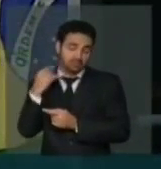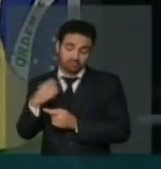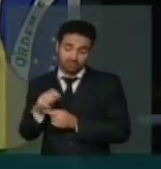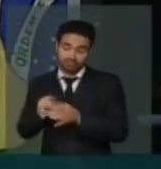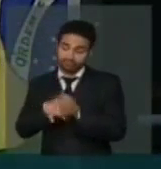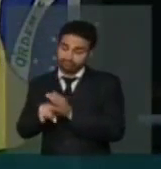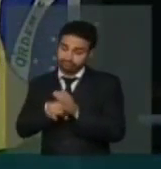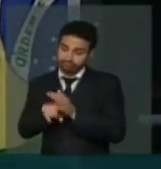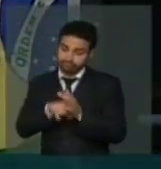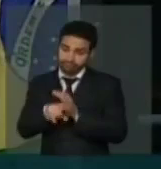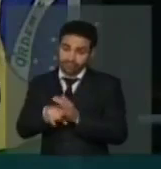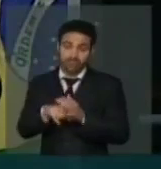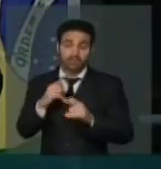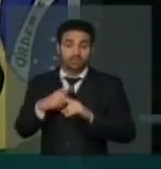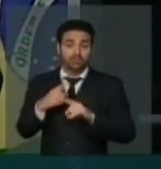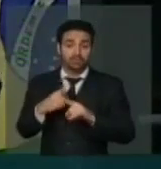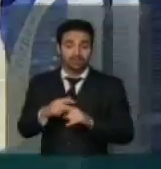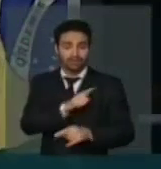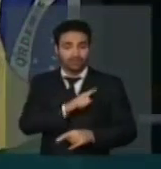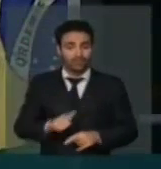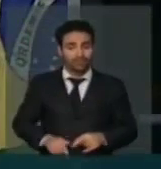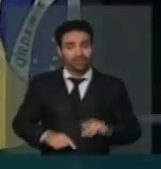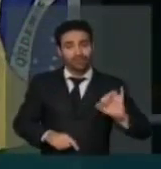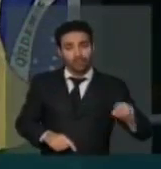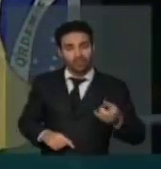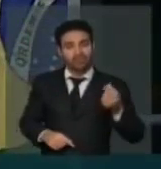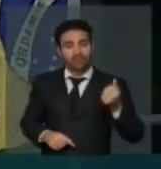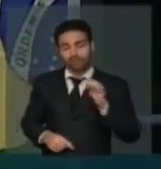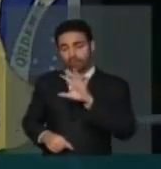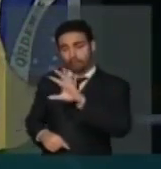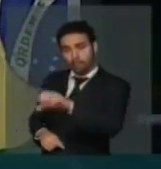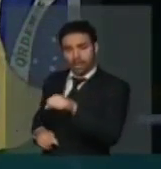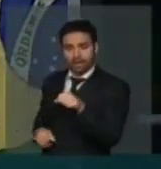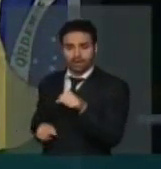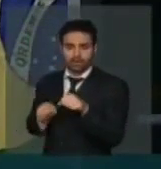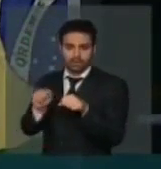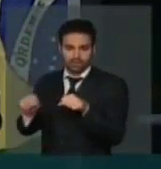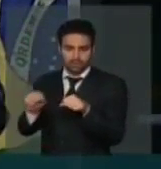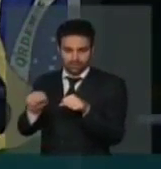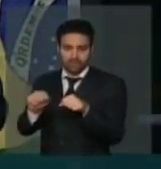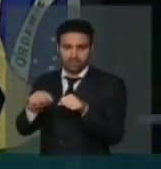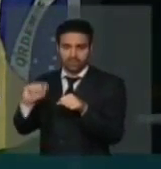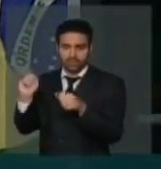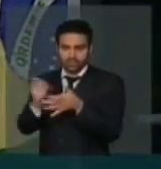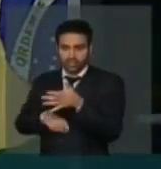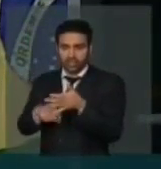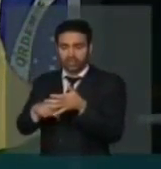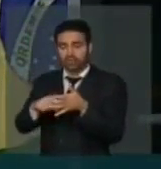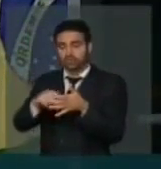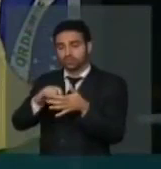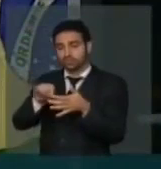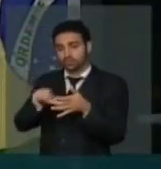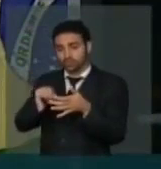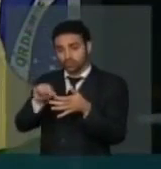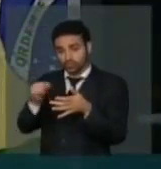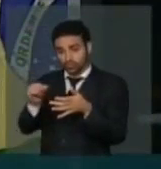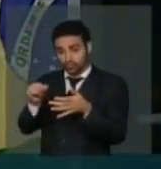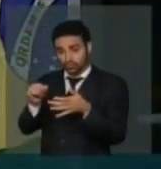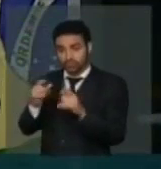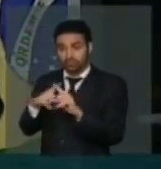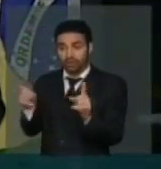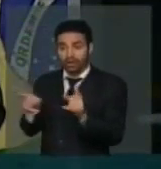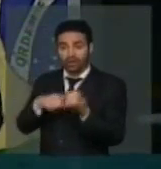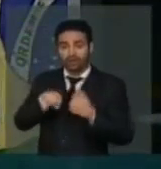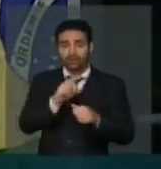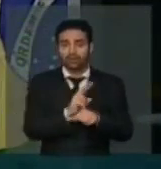o governo capta recursos na taxa Selic para emprestar na